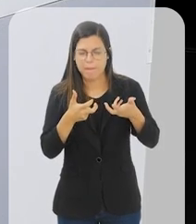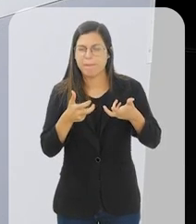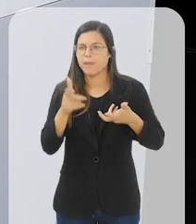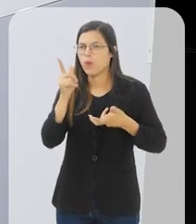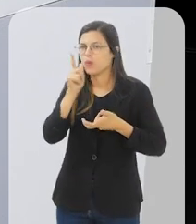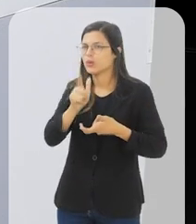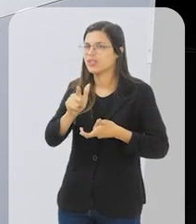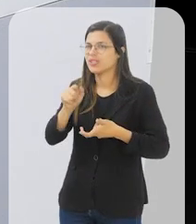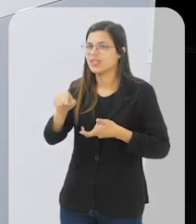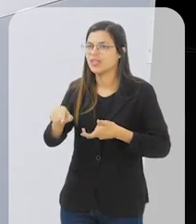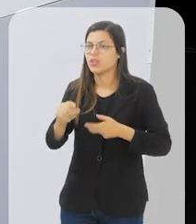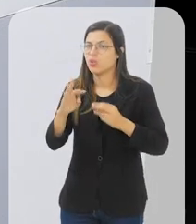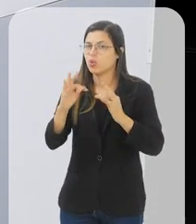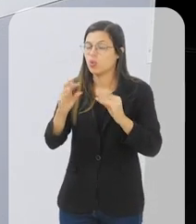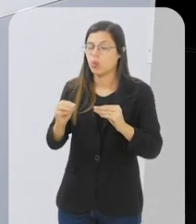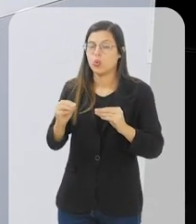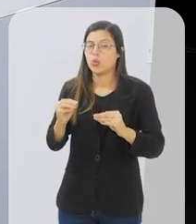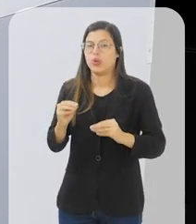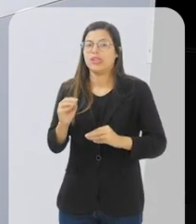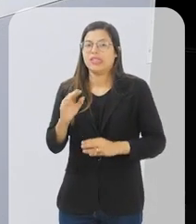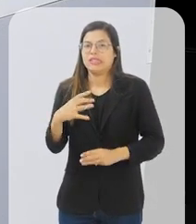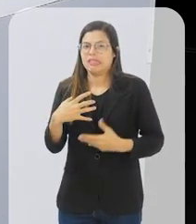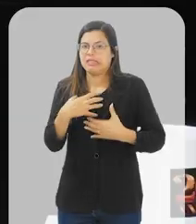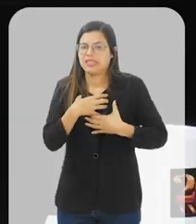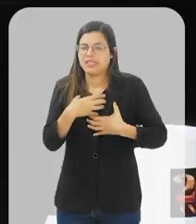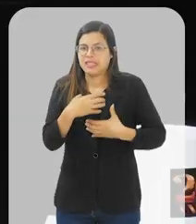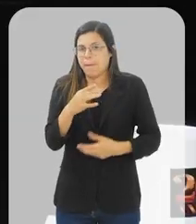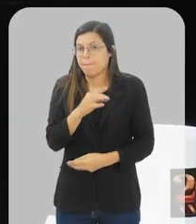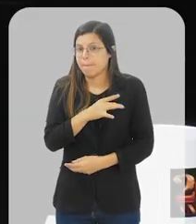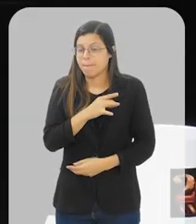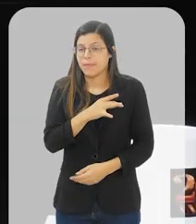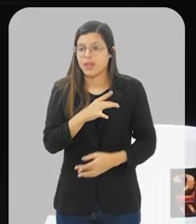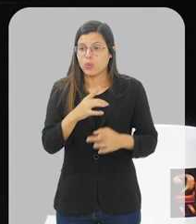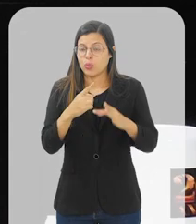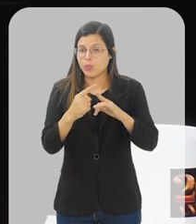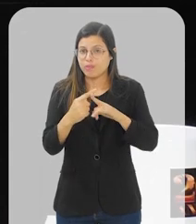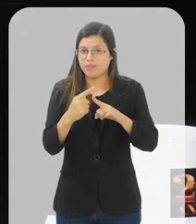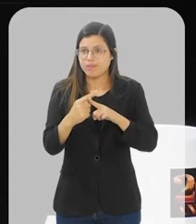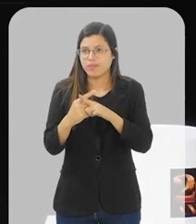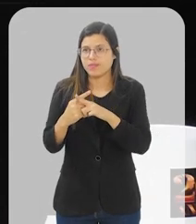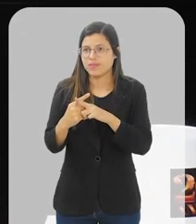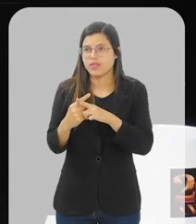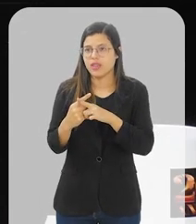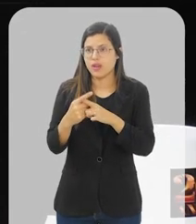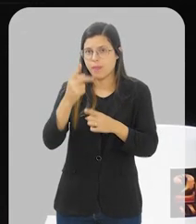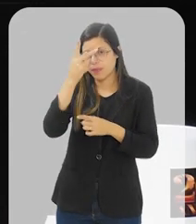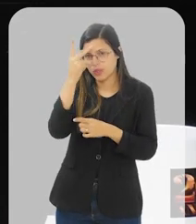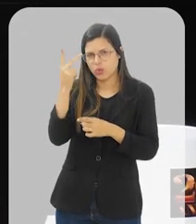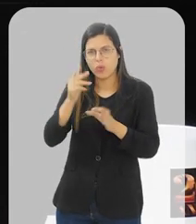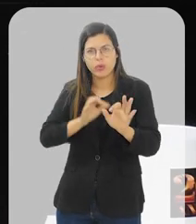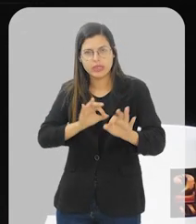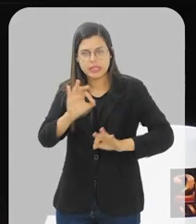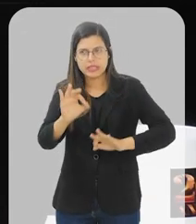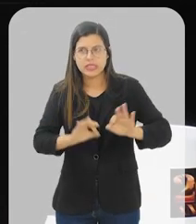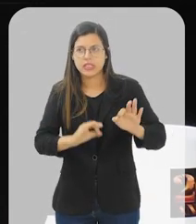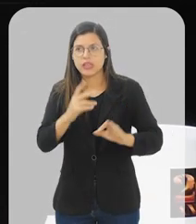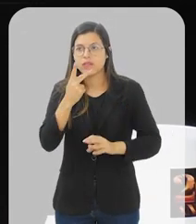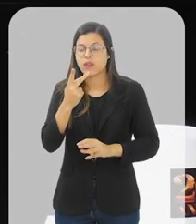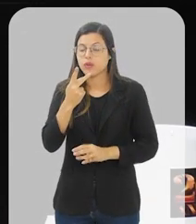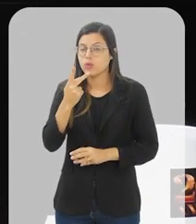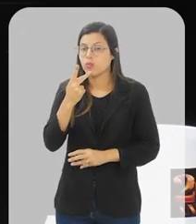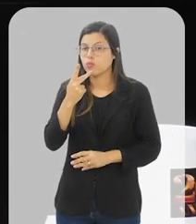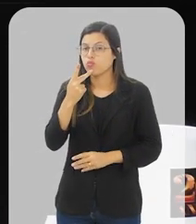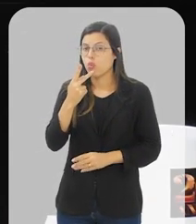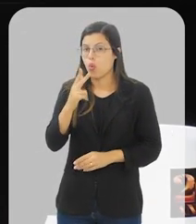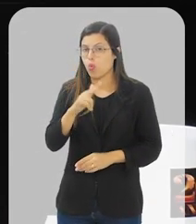reação? Consegui. Todo mundo já ficou com medo, porque a pessoa que estava lá nos guiando falou o seguinte,